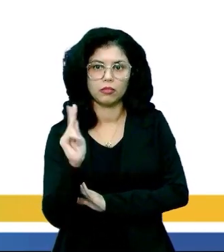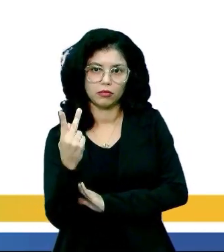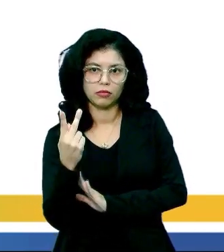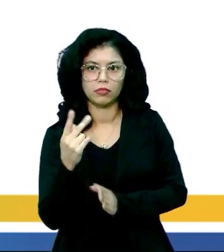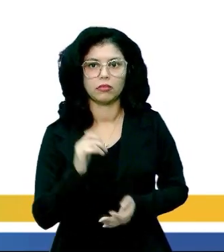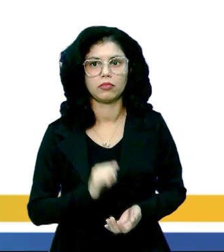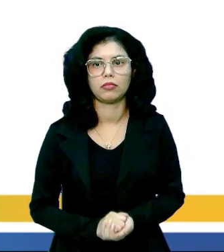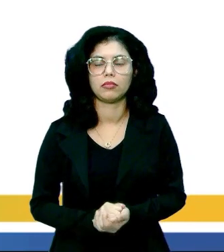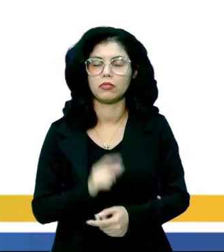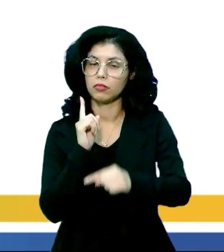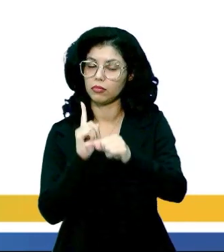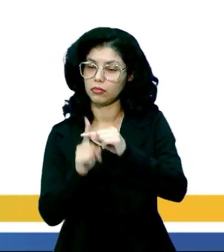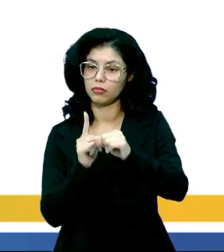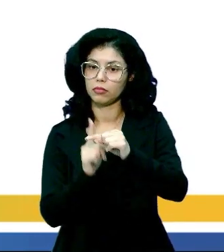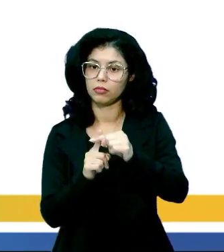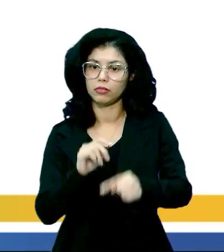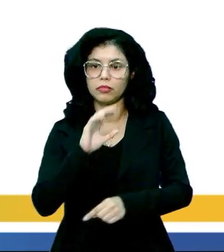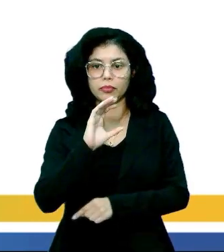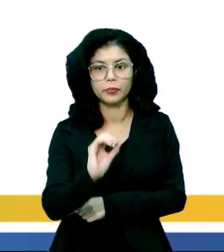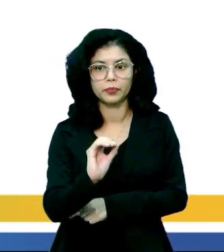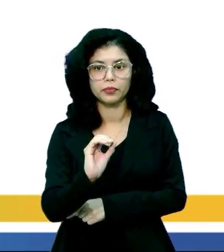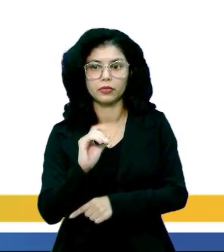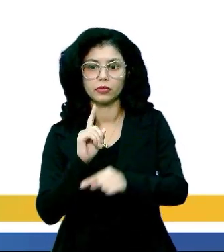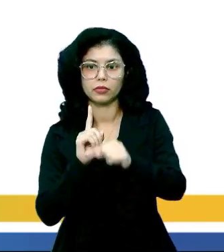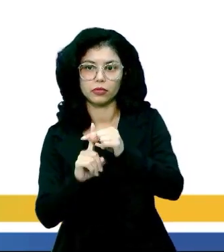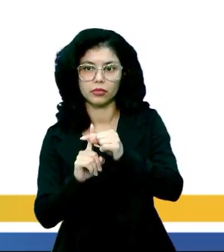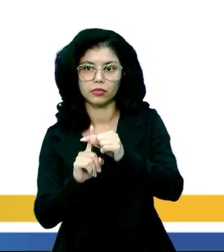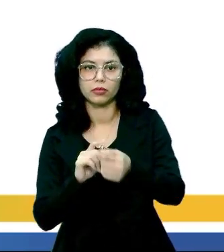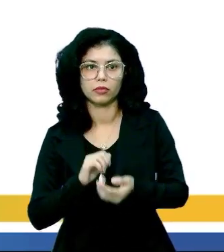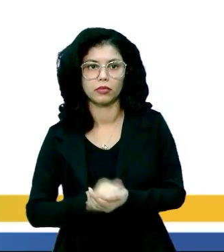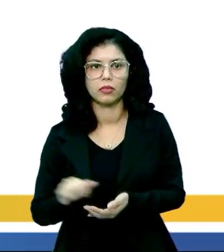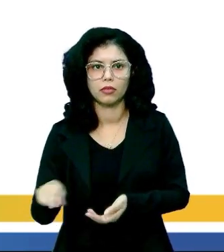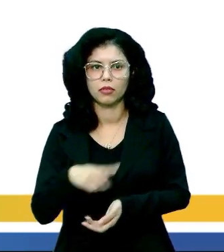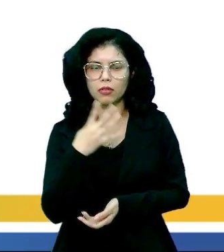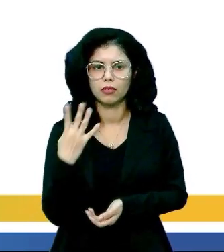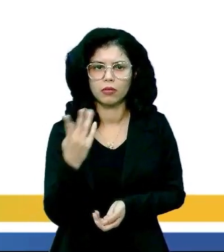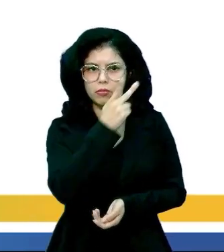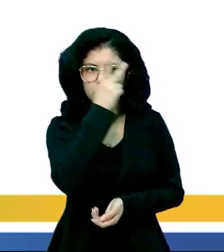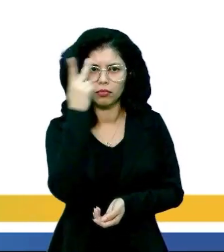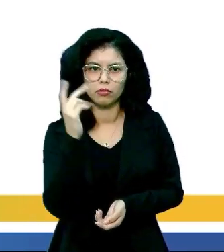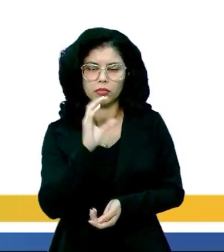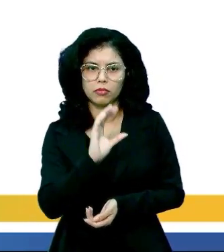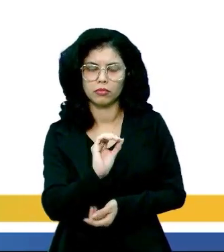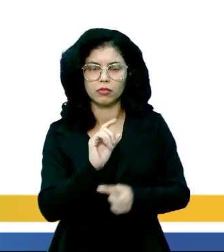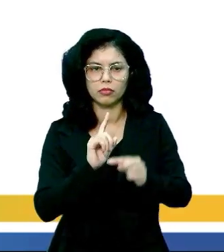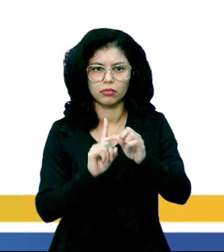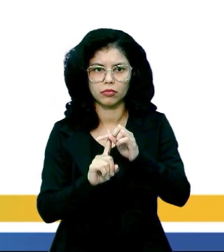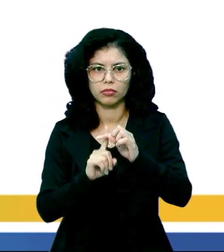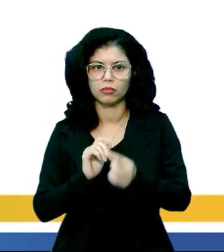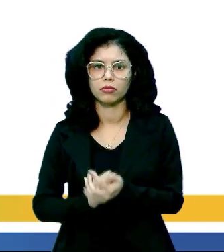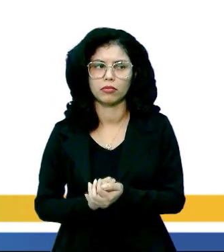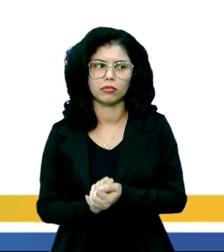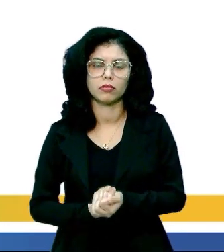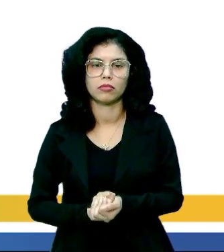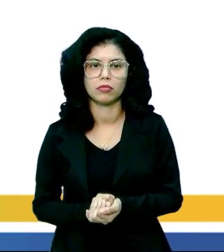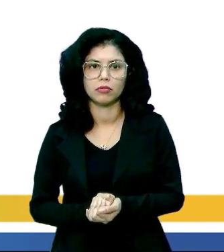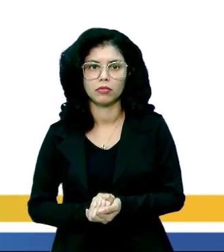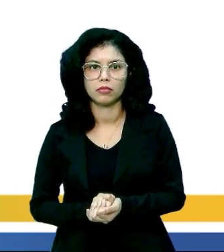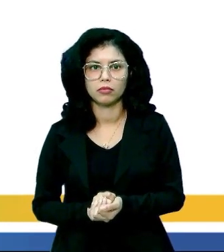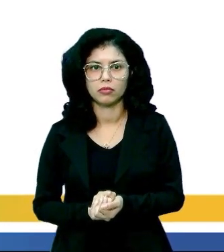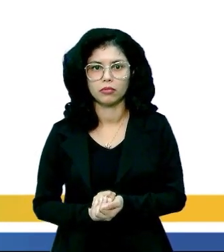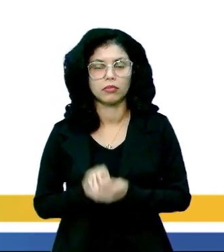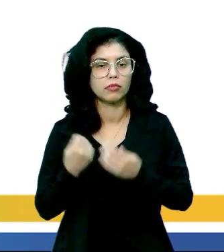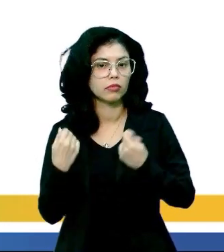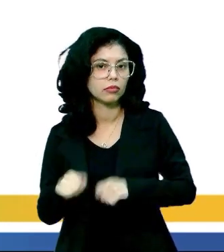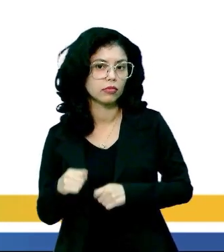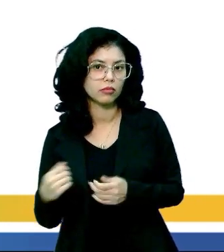apresentava o fator RH positivo, ou seja, O positivo, quantas pessoas de